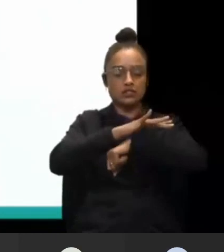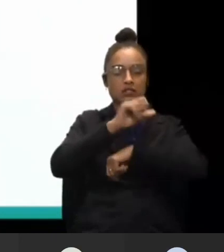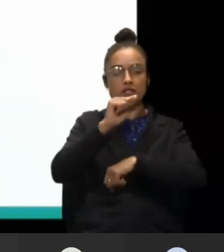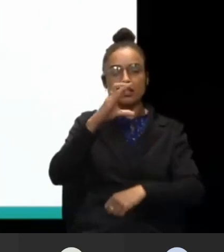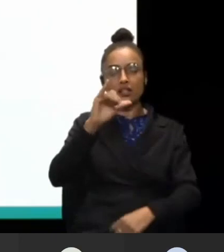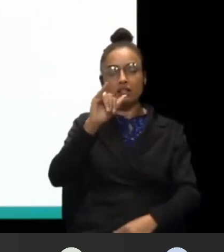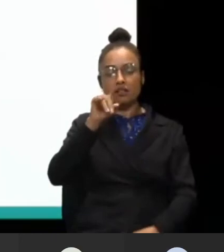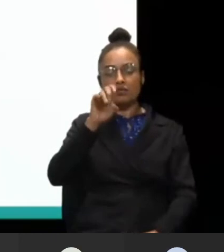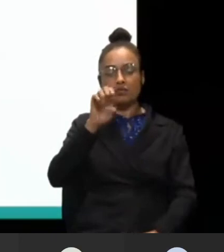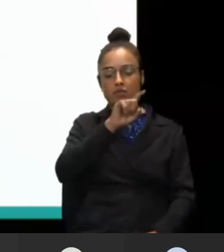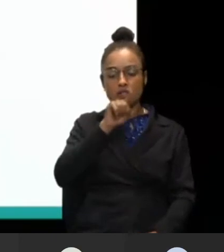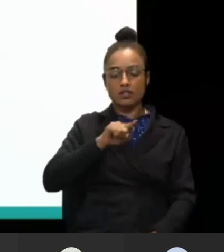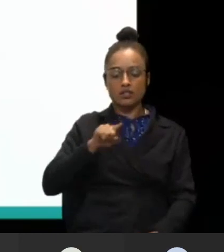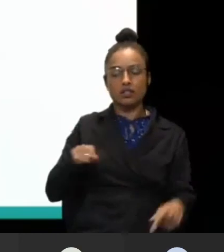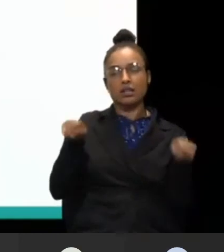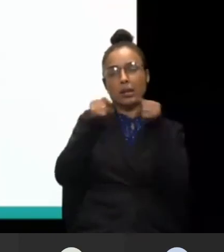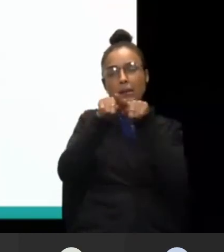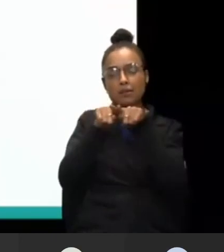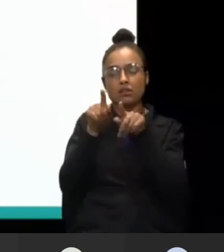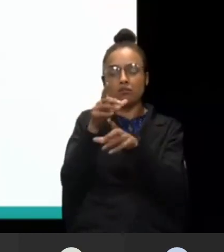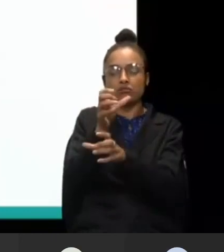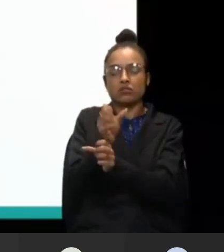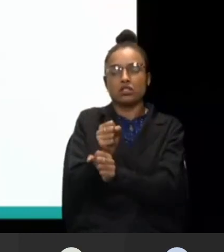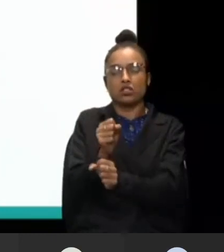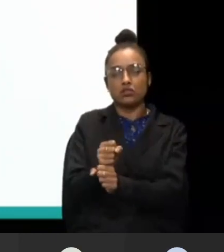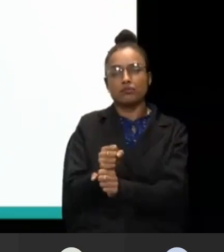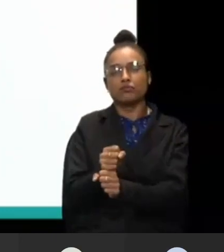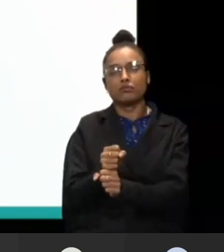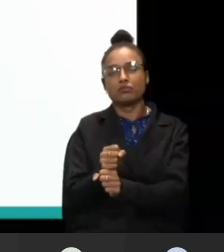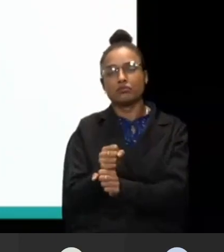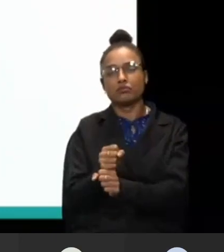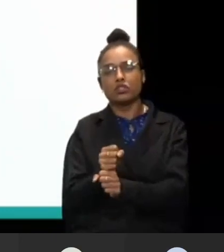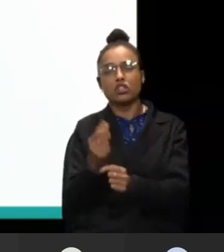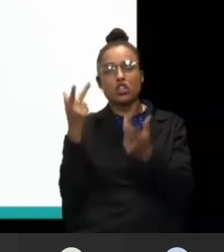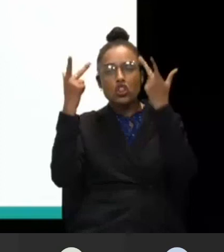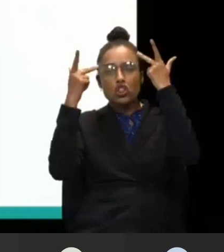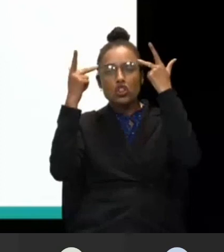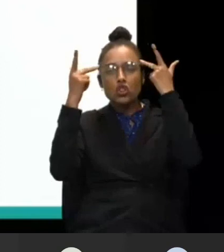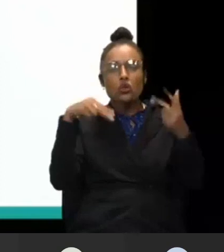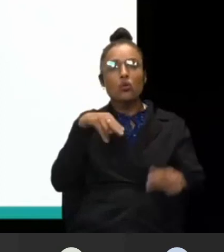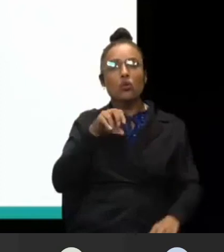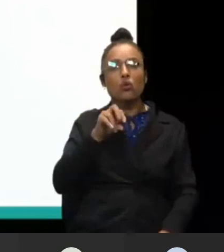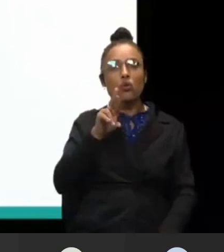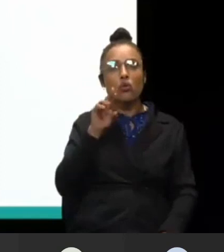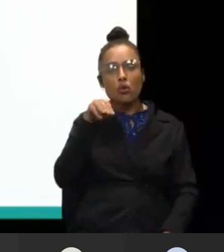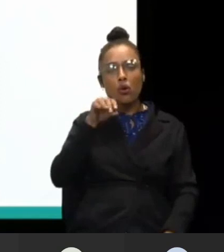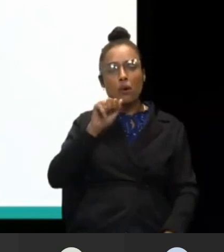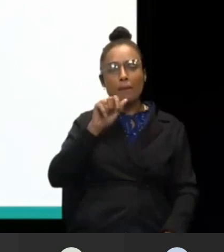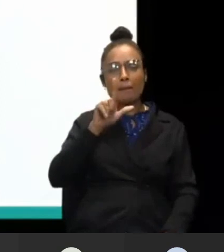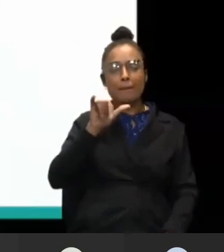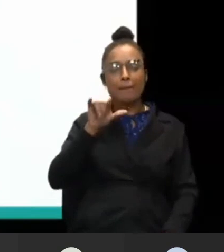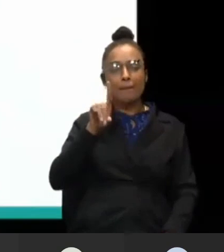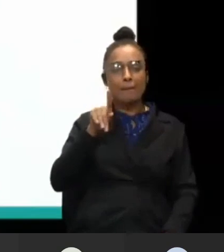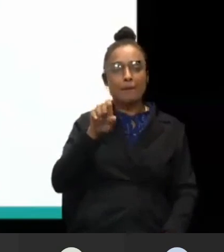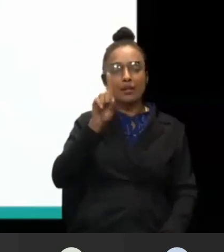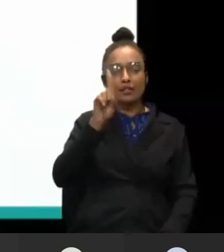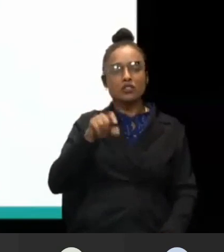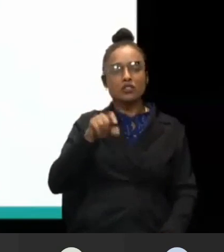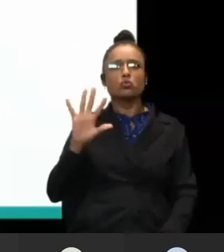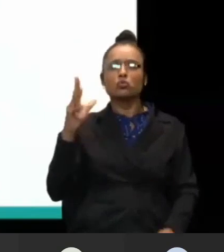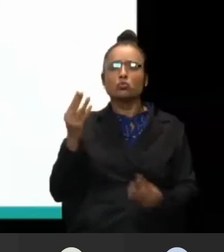acidez e pode se calcular também a normalidade da solução. Então, é possível